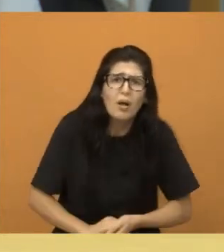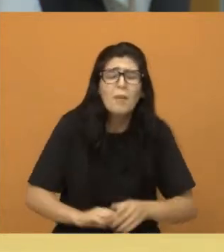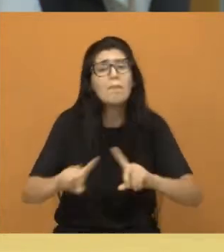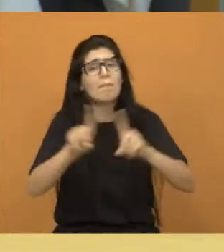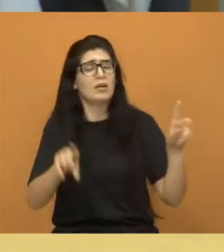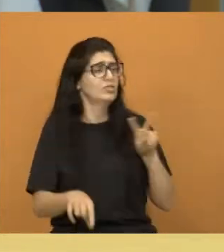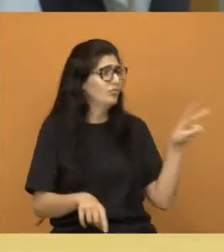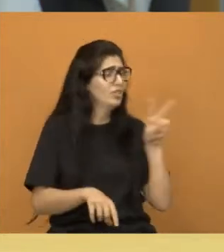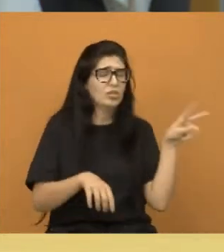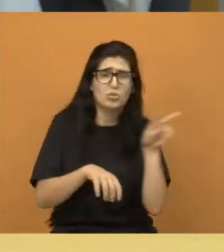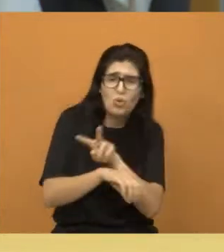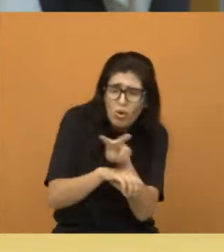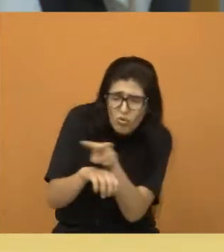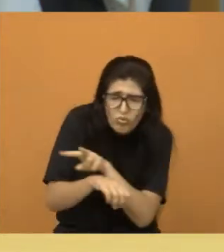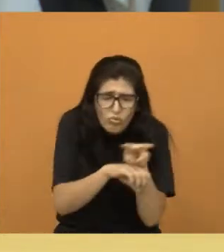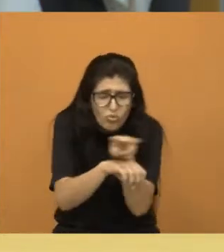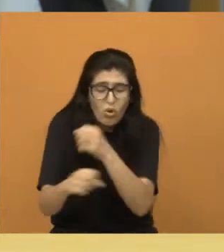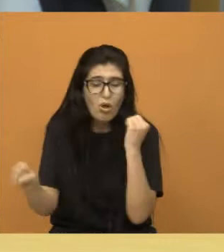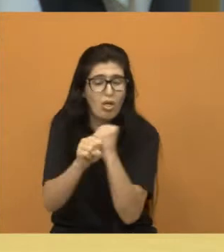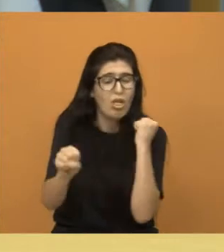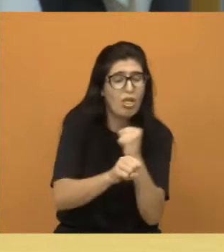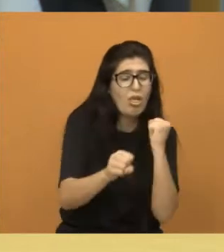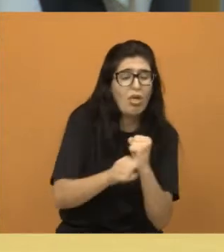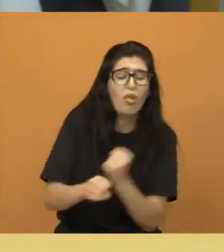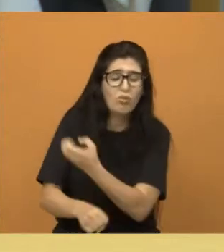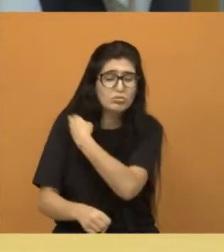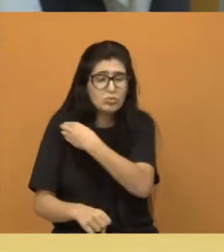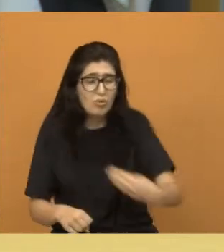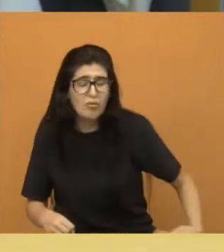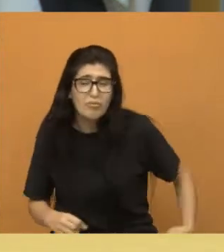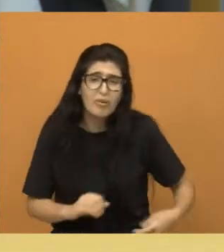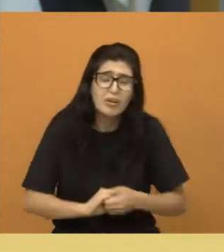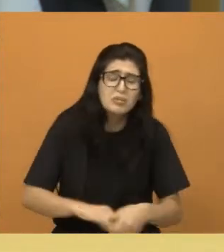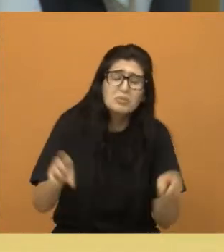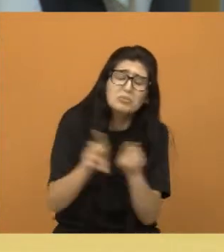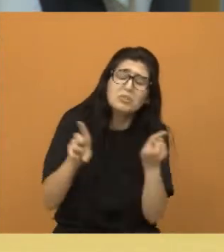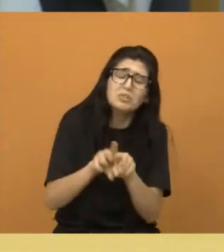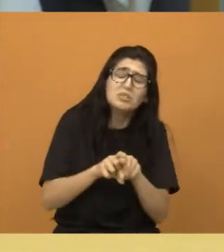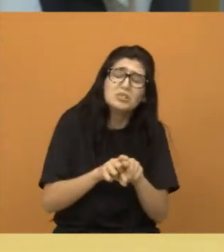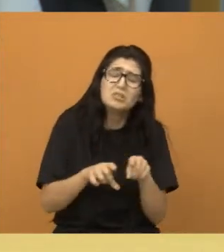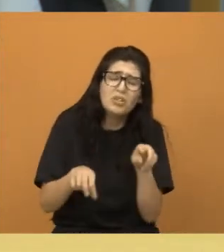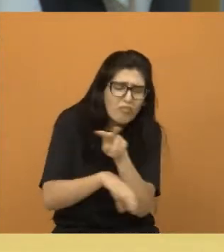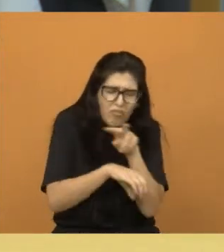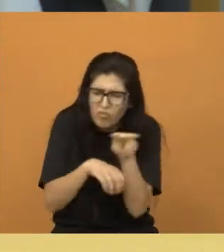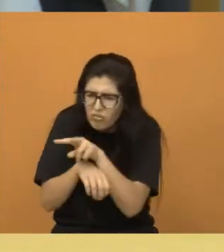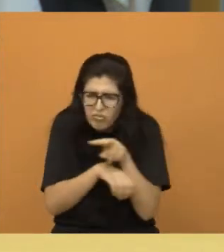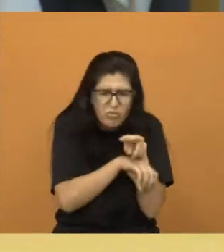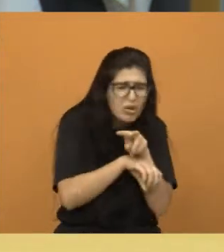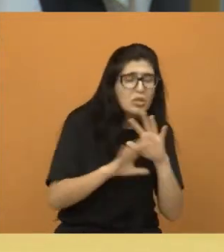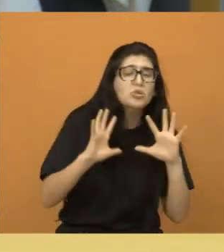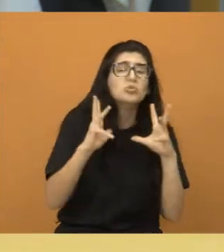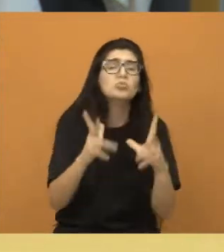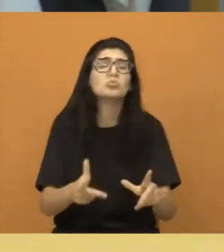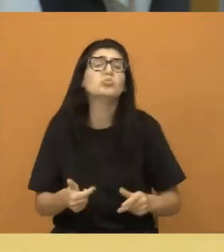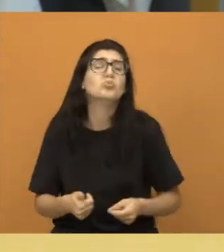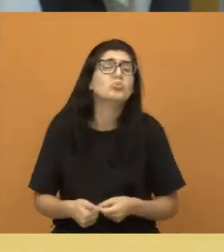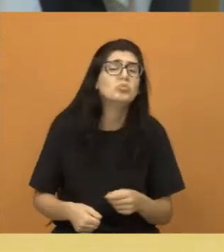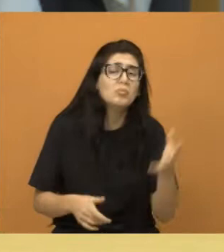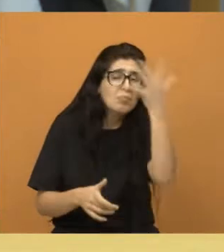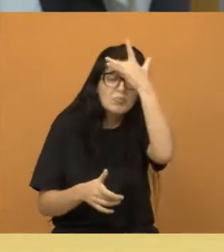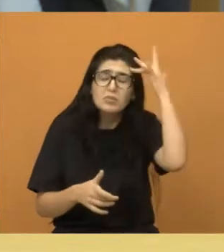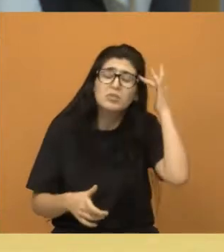vereador fiscaliza as obras do poder público, nós temos que acompanhar a ocupação desses